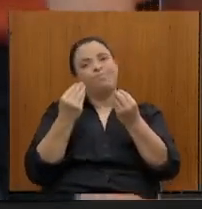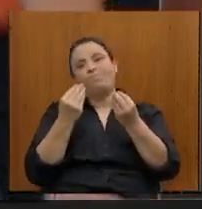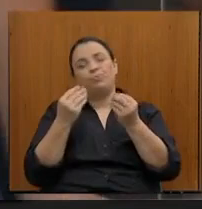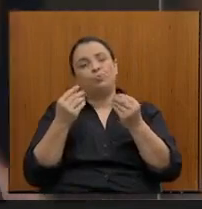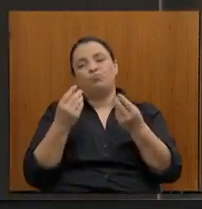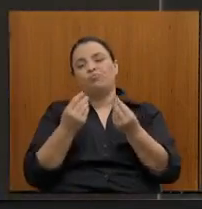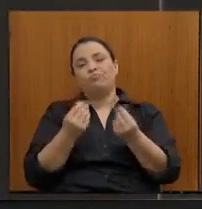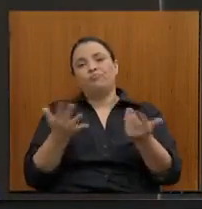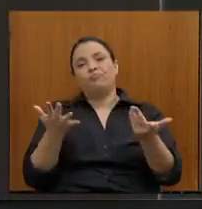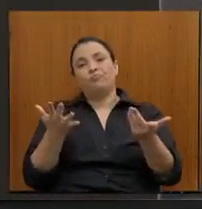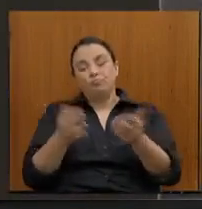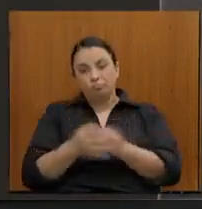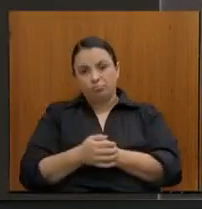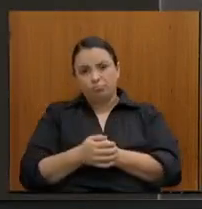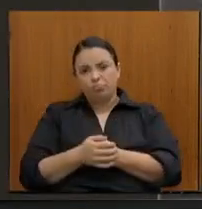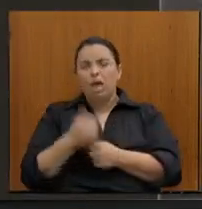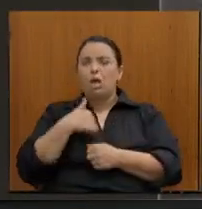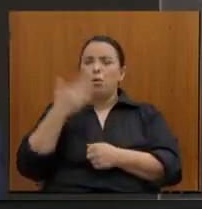análise